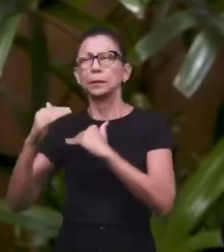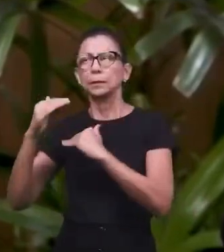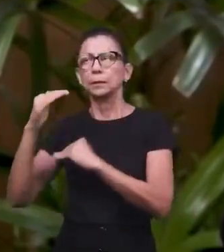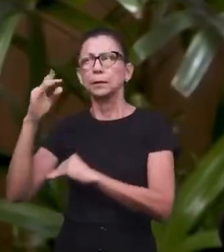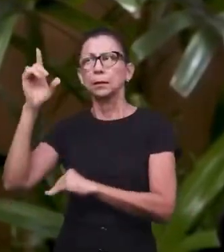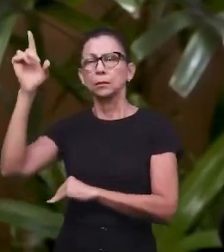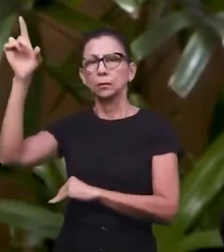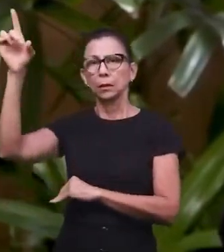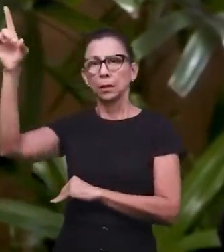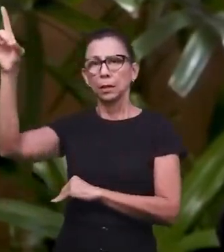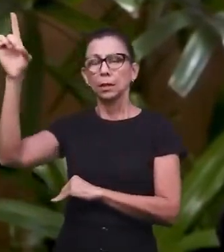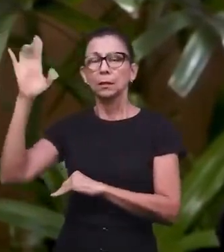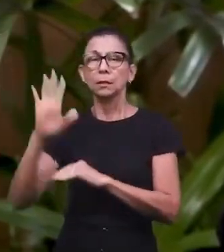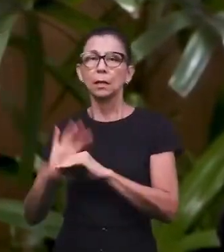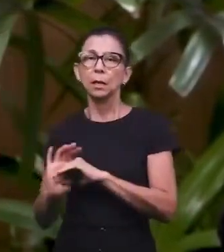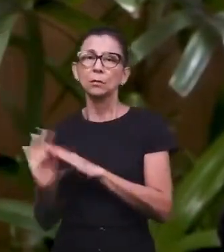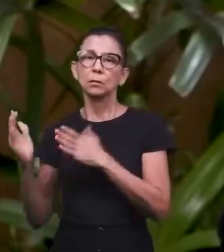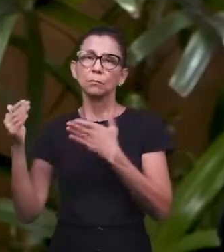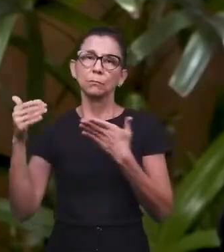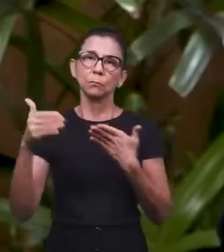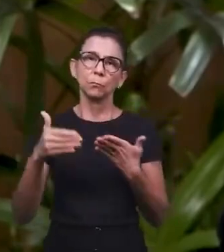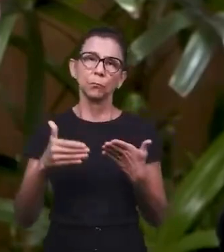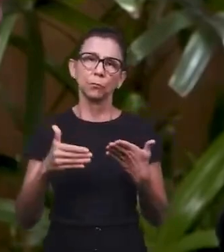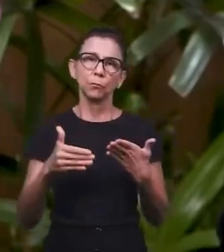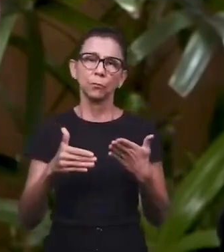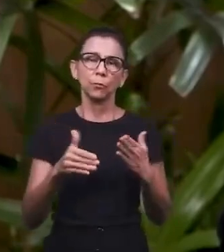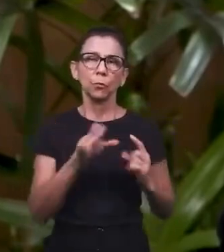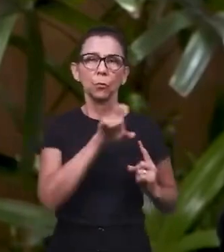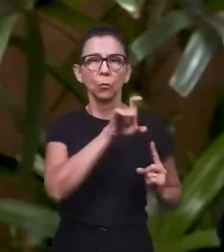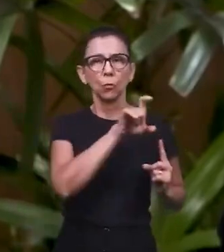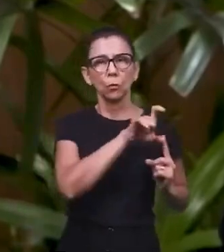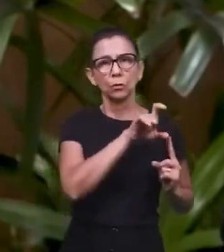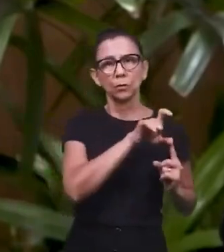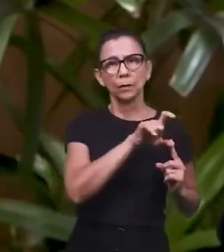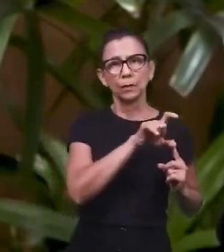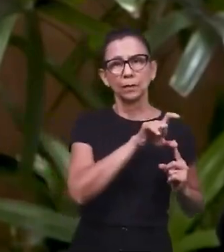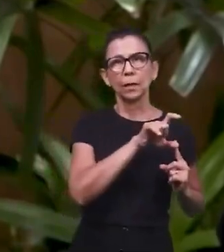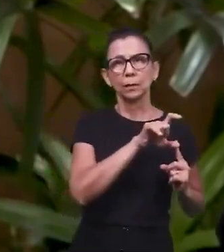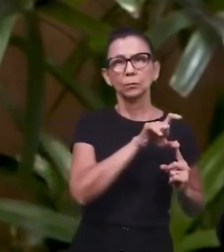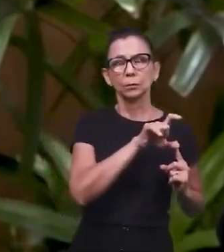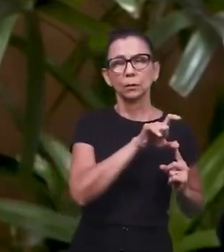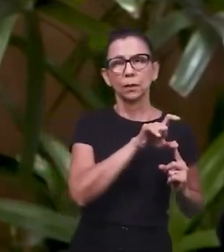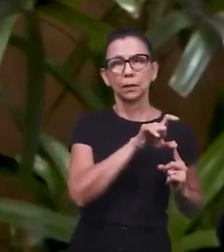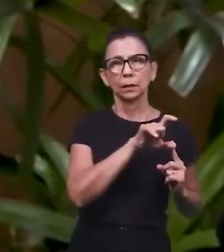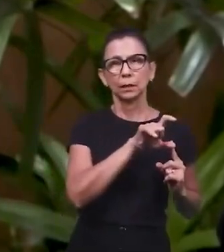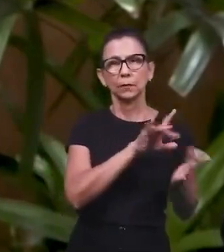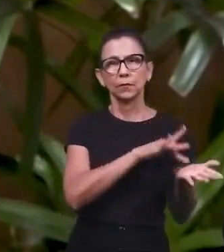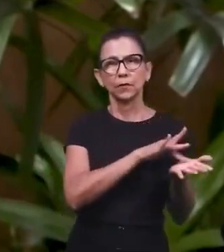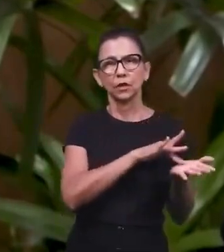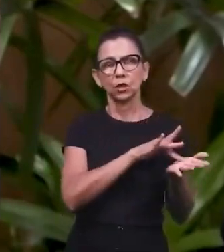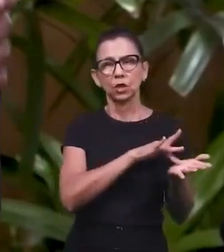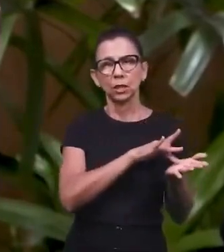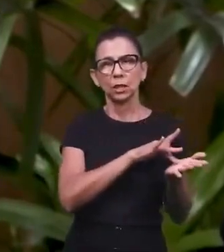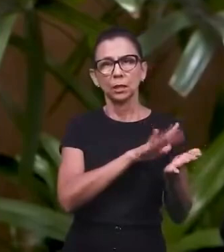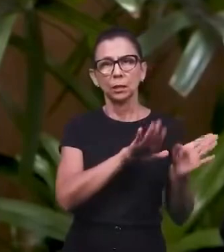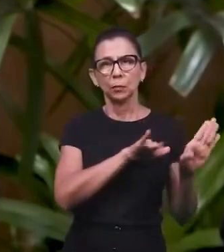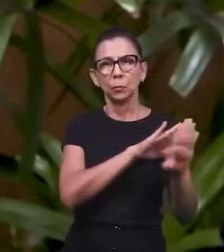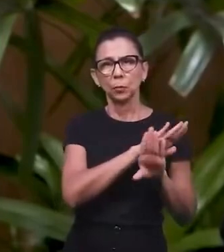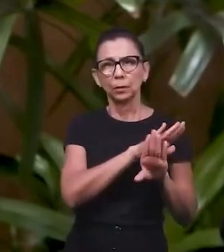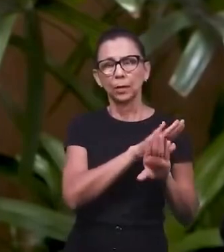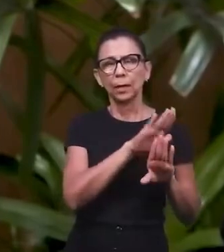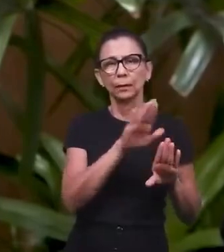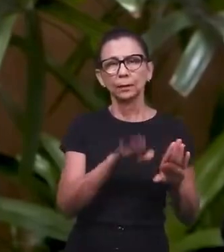do adversário que estava ali se apresentando a eles numa forma de serpente ali começou uma